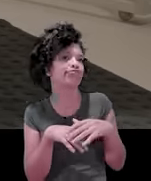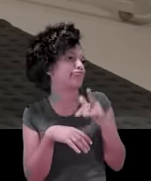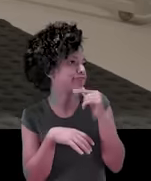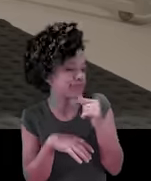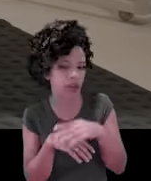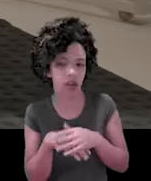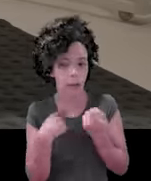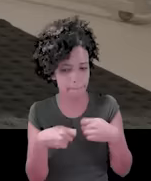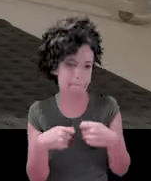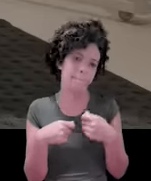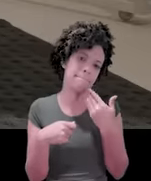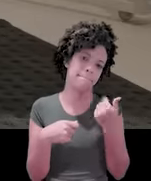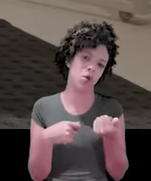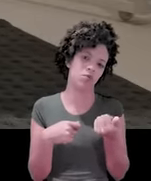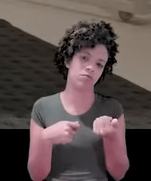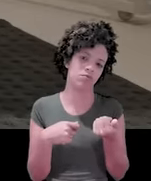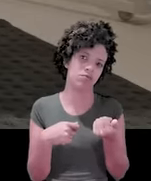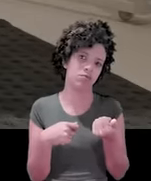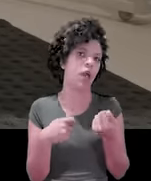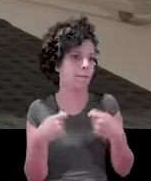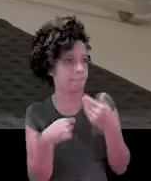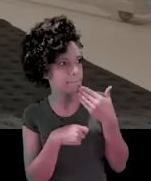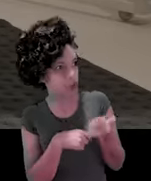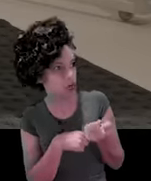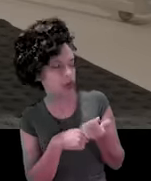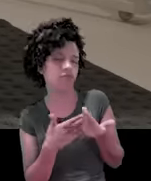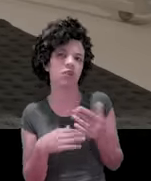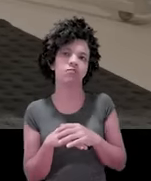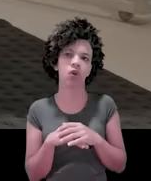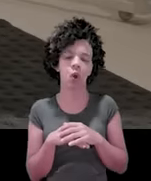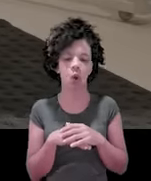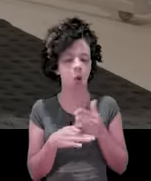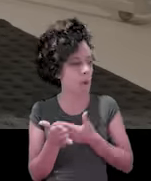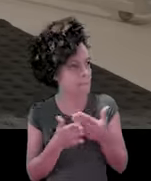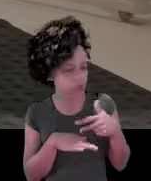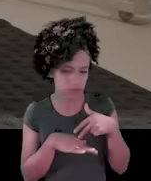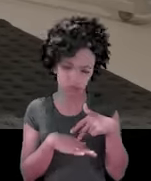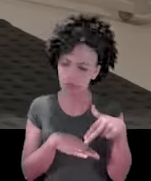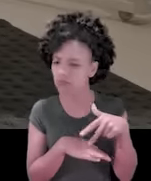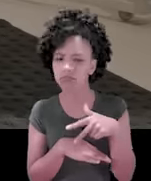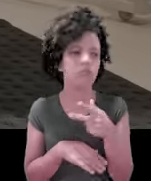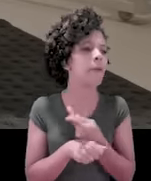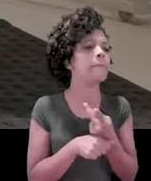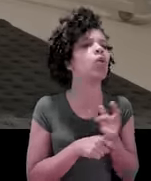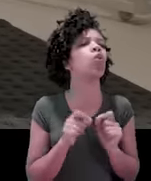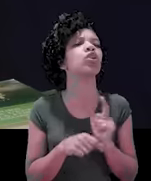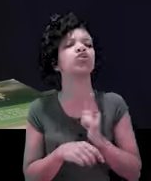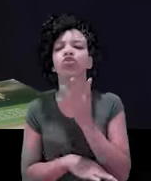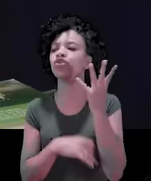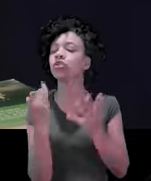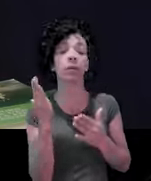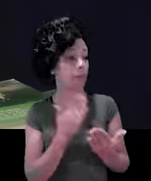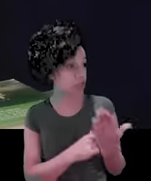certinho tá precisa melhorar esse negócio que melhorar esse negócio e aí eu comecei a andar ao redor e procurar o que que tinha de